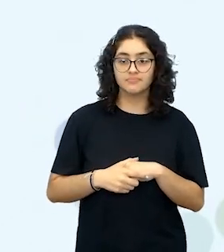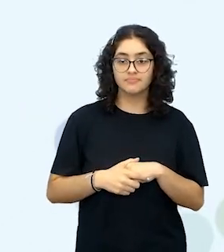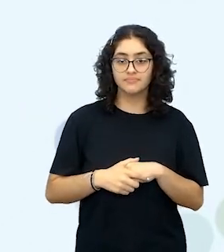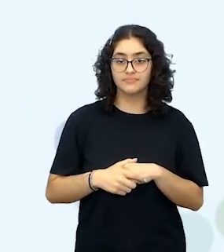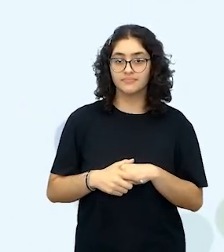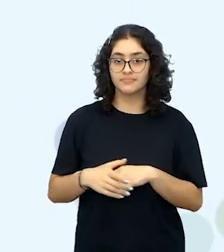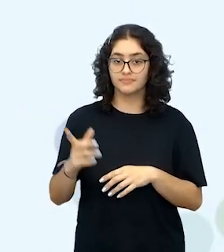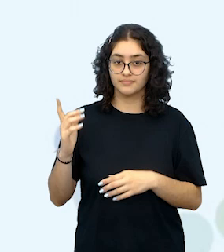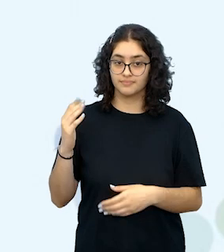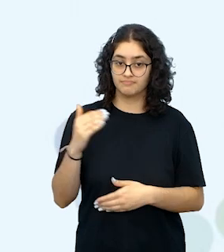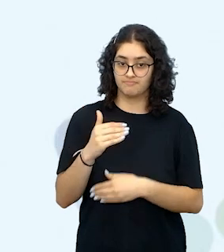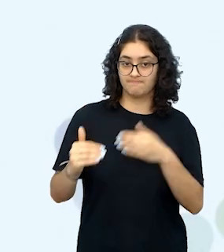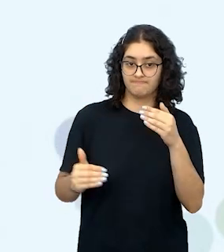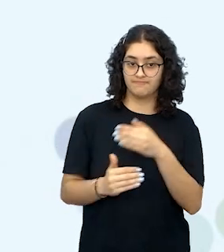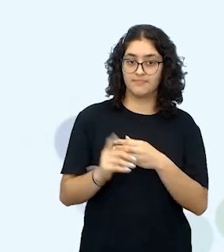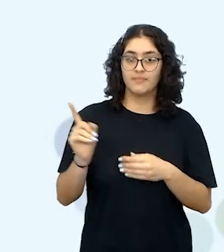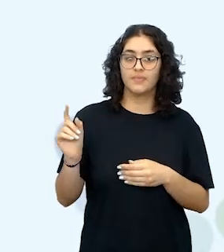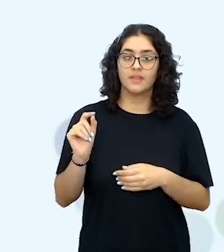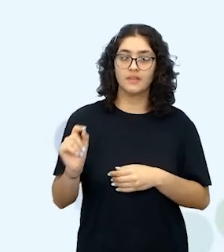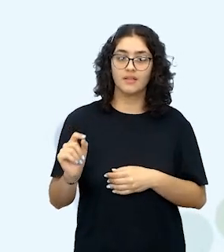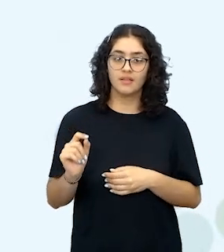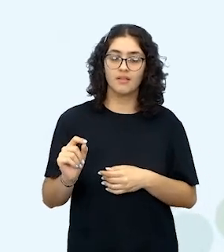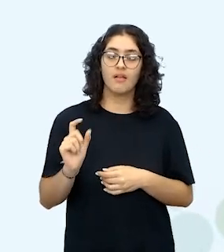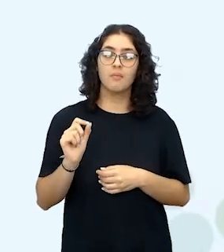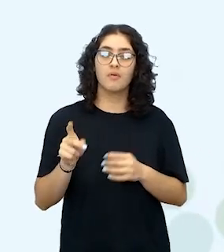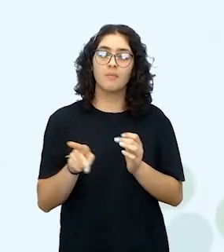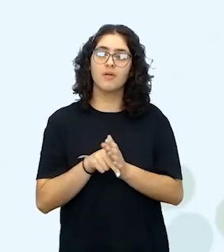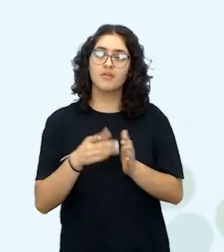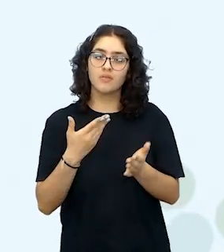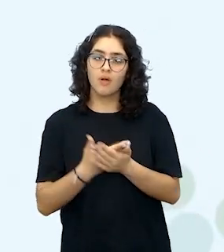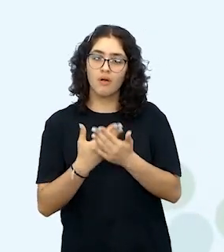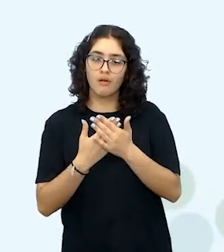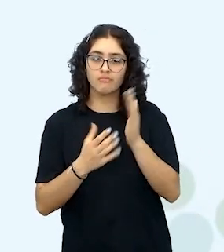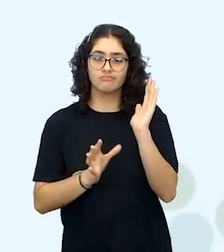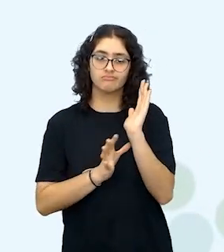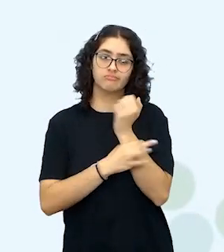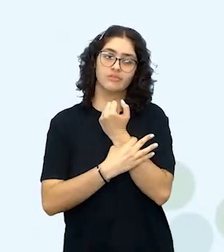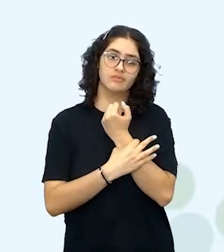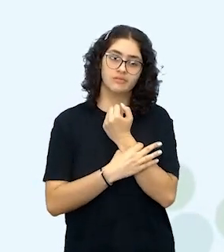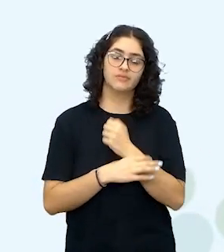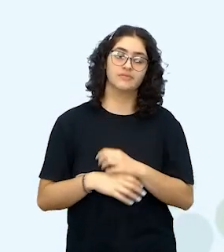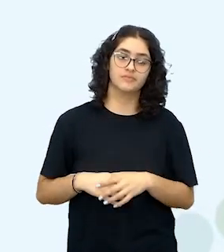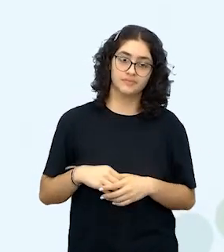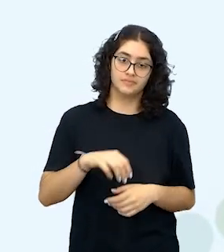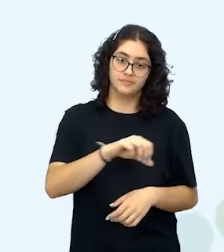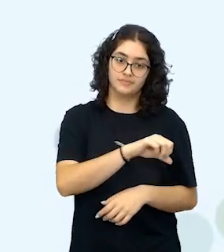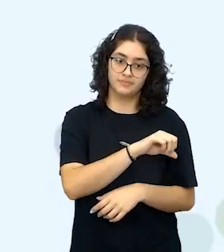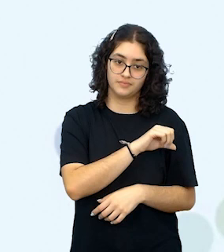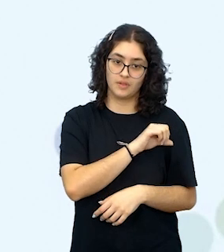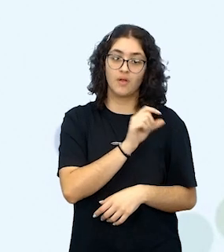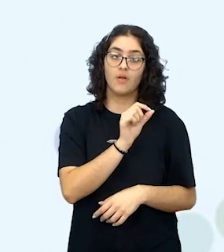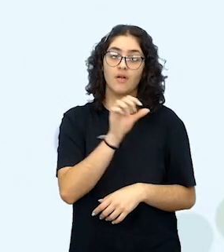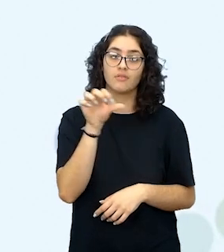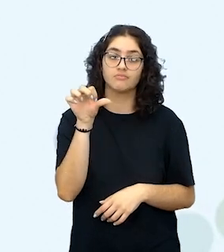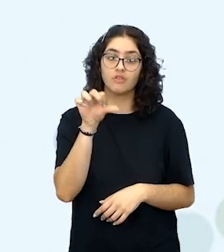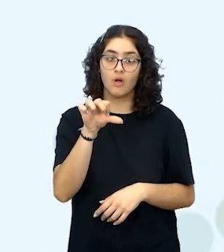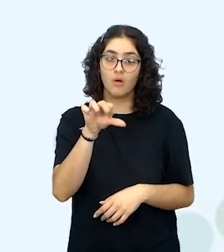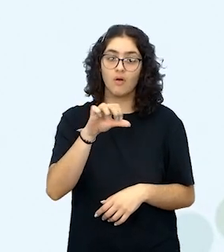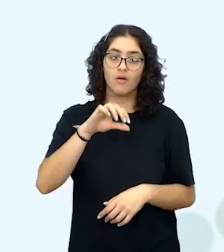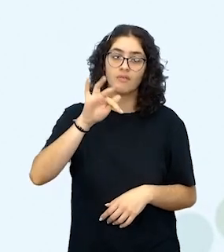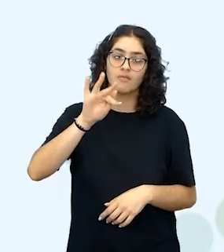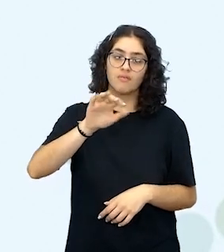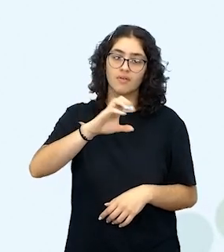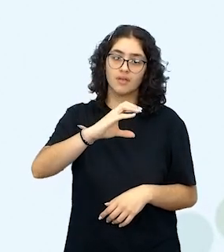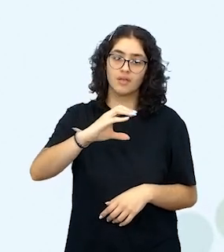favor. Então, o programa da Escola Mais Segura e a 9ª. FECESP. Na verdade, a gente está tratando aqui de